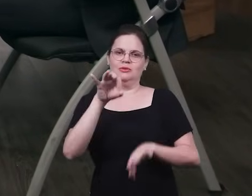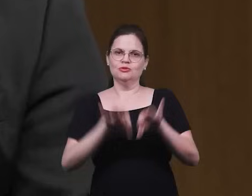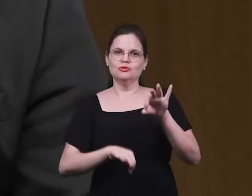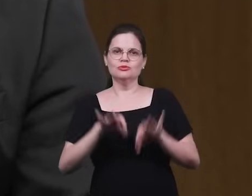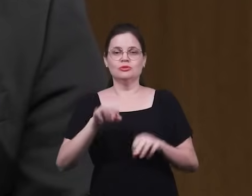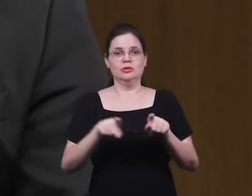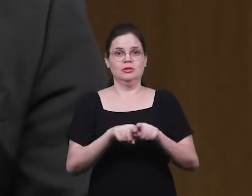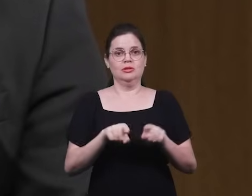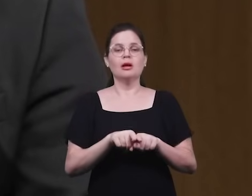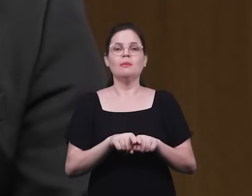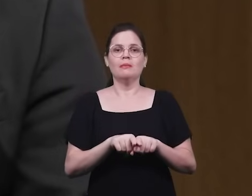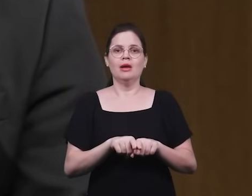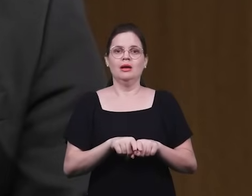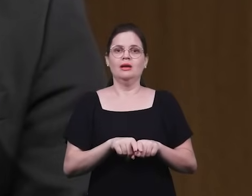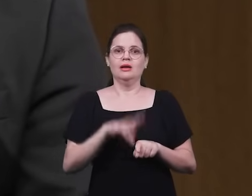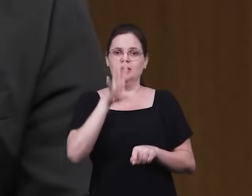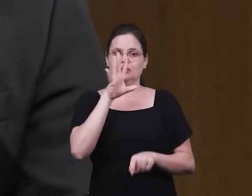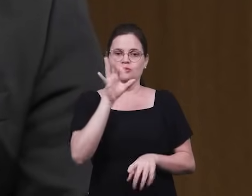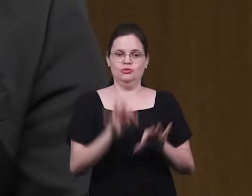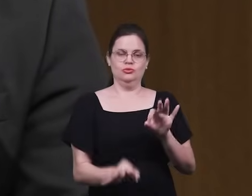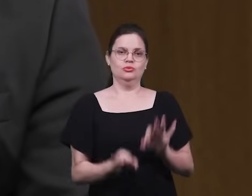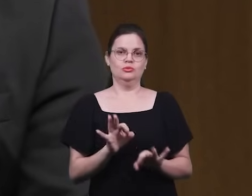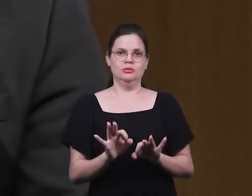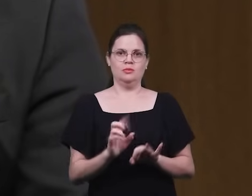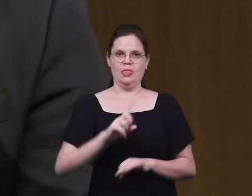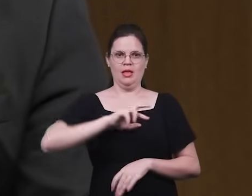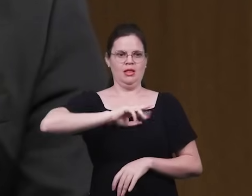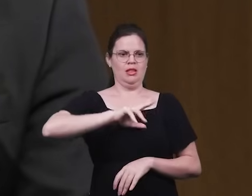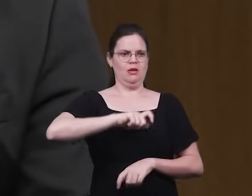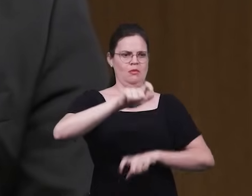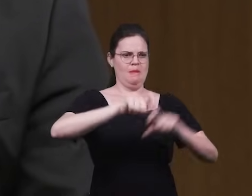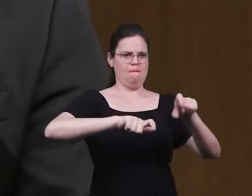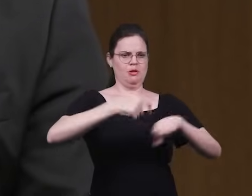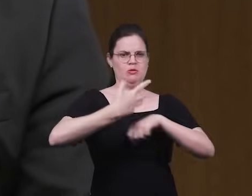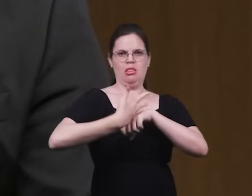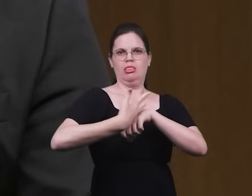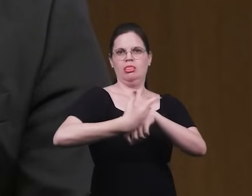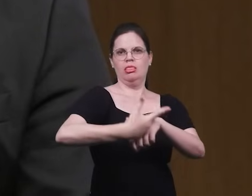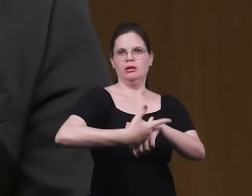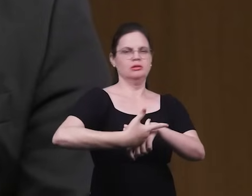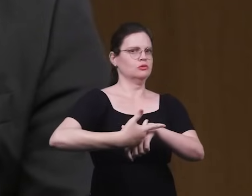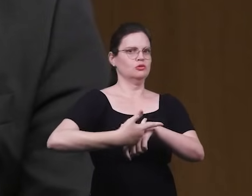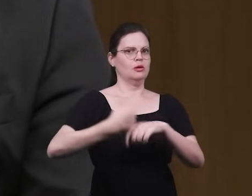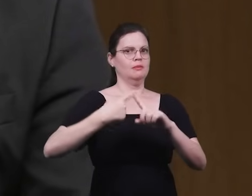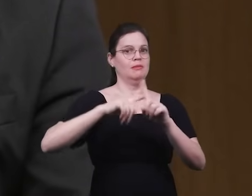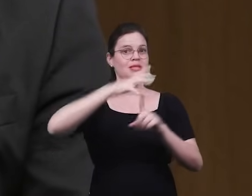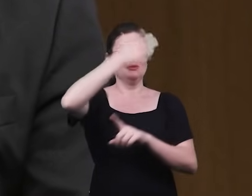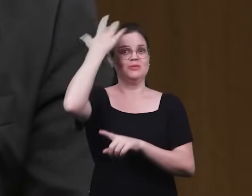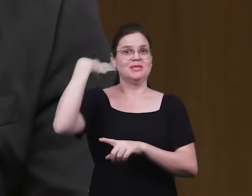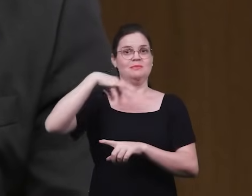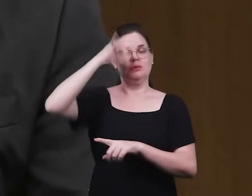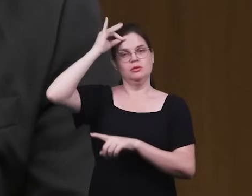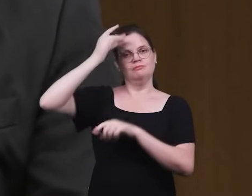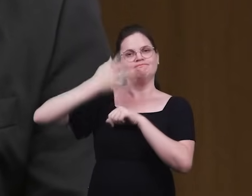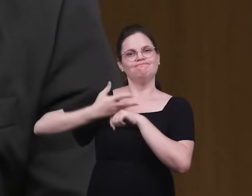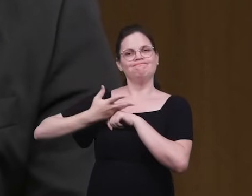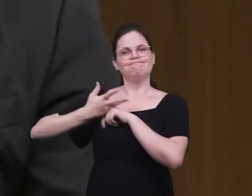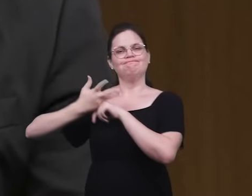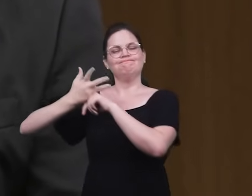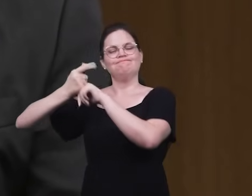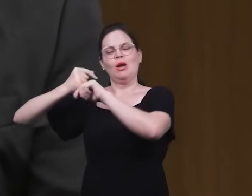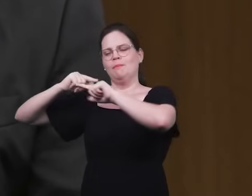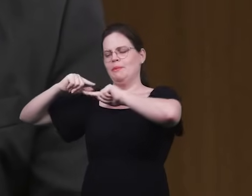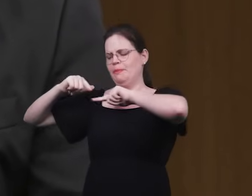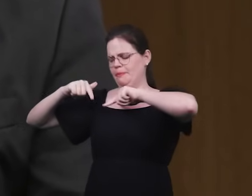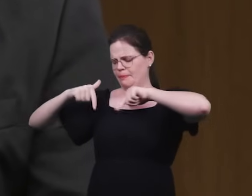argumento humano que nos convence Nós não fomos convencidos por um discurso mas fomos convencidos porque o espírito santo operou dentro da nossa